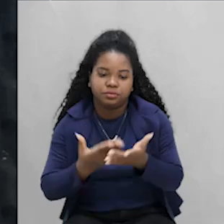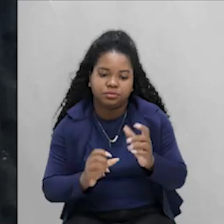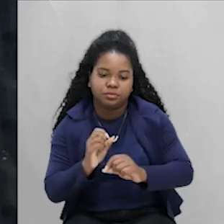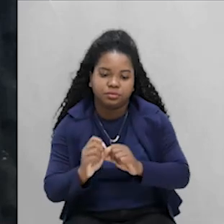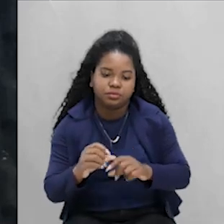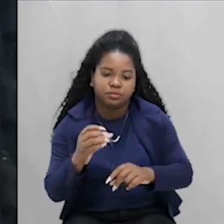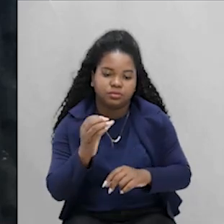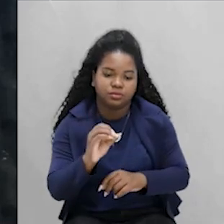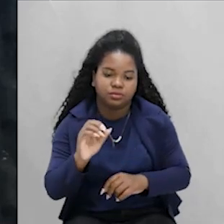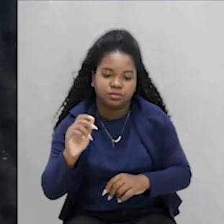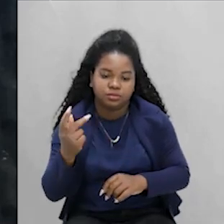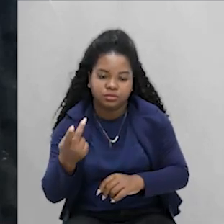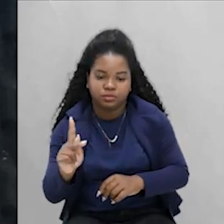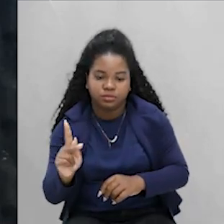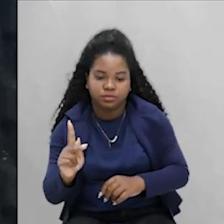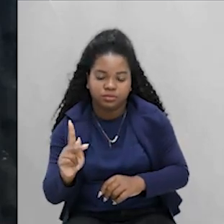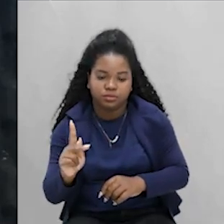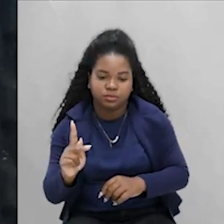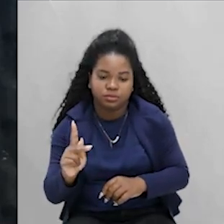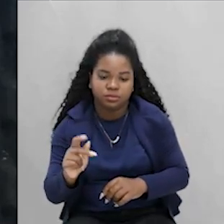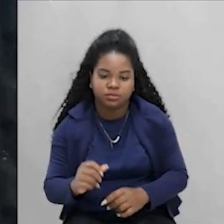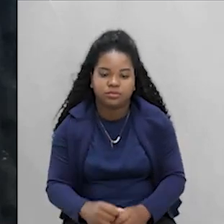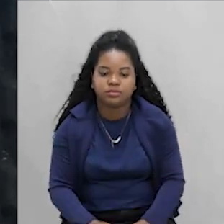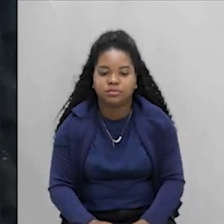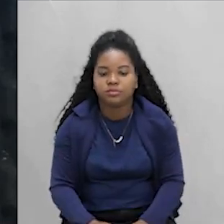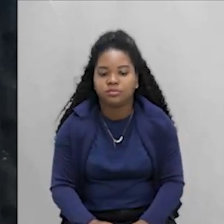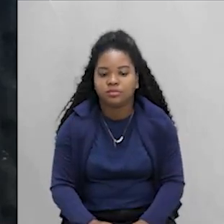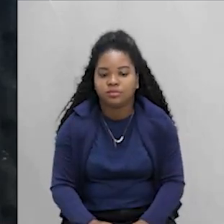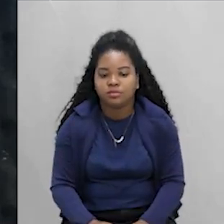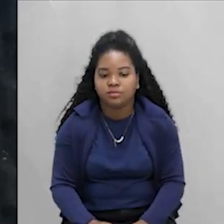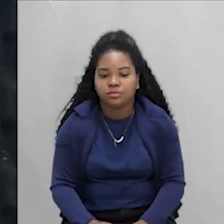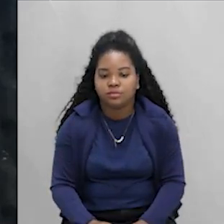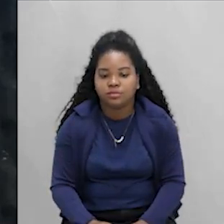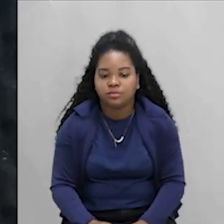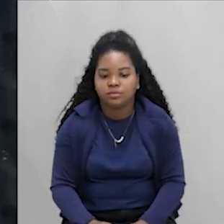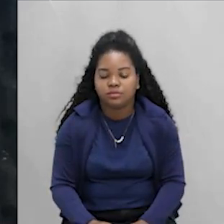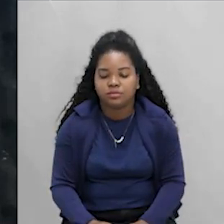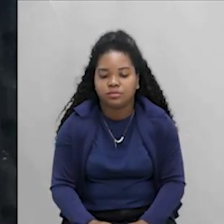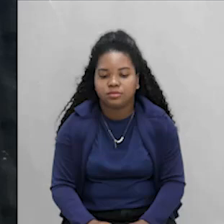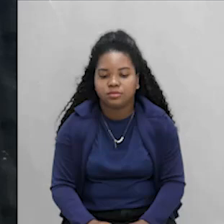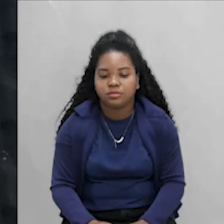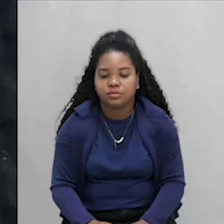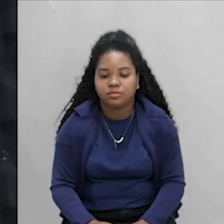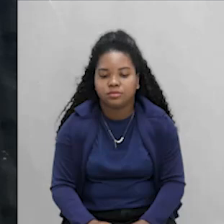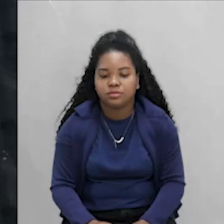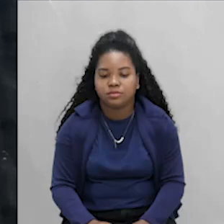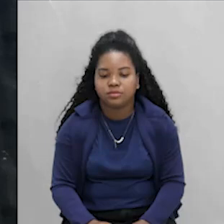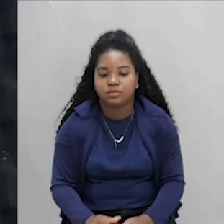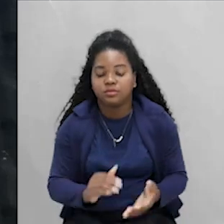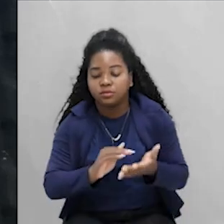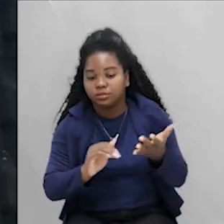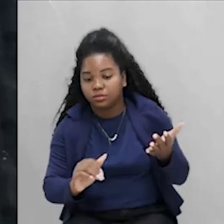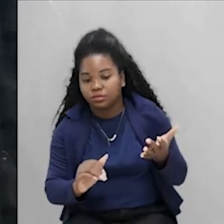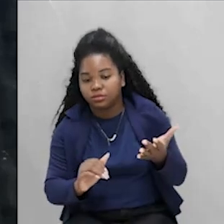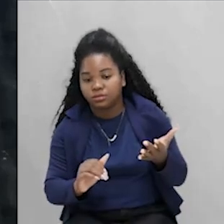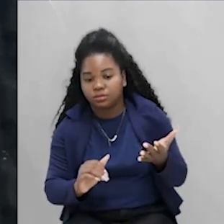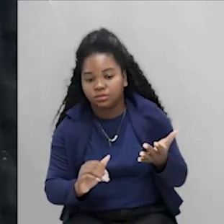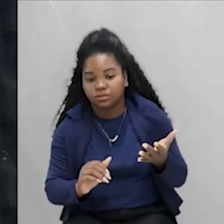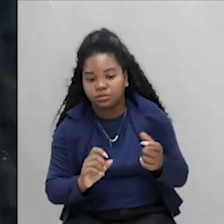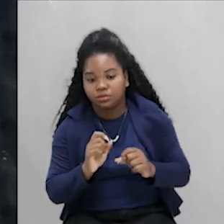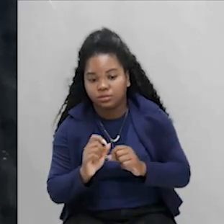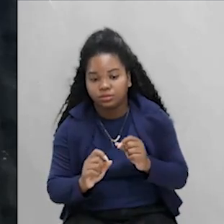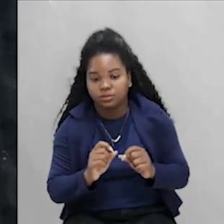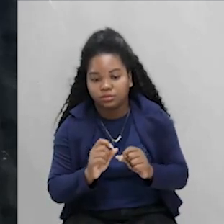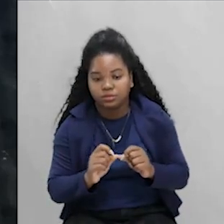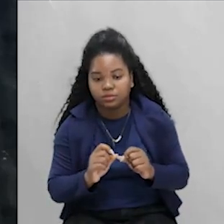hidroxila o grupo oh certo e esse grupo oh quando ele sair ele vai retirar